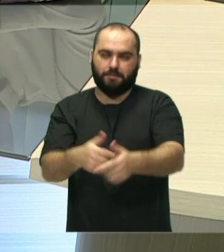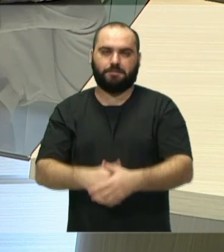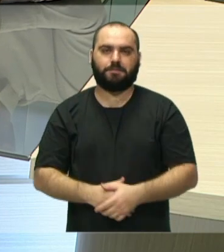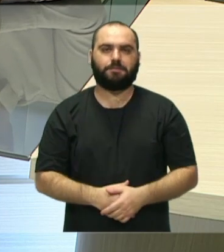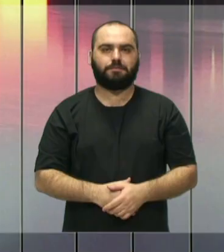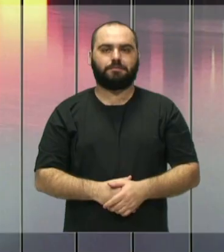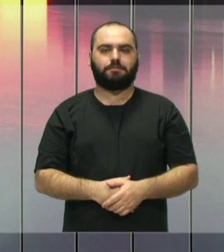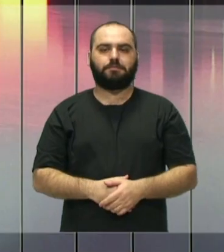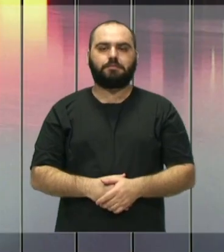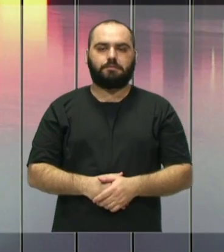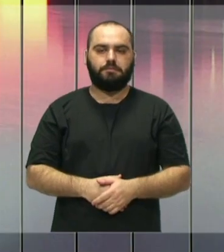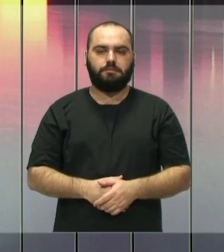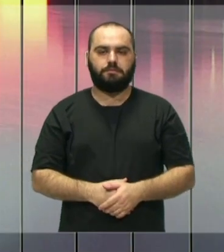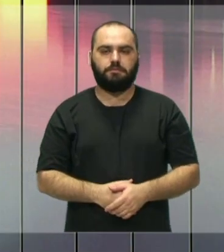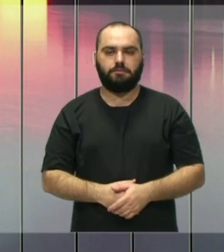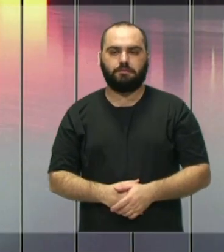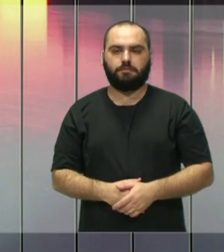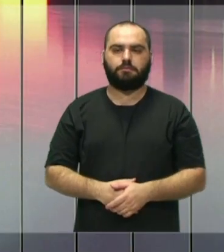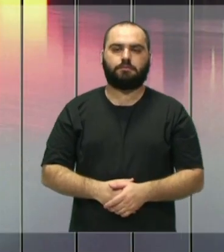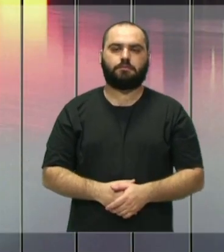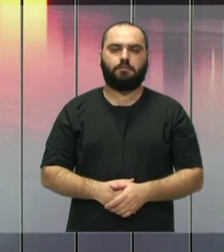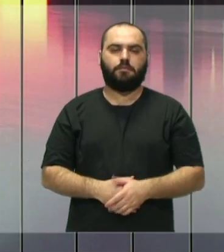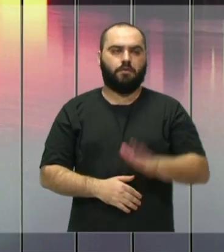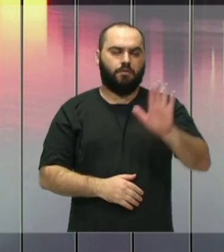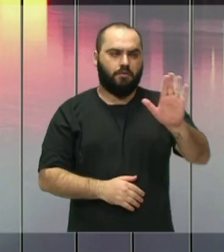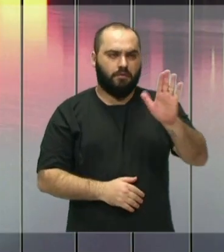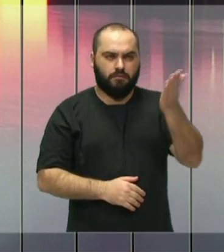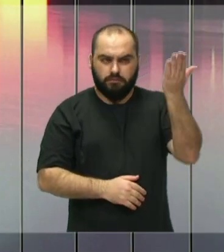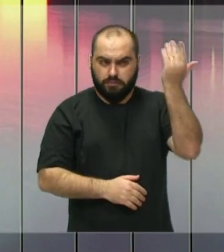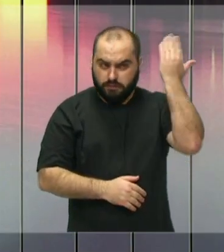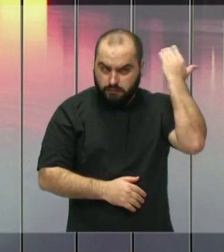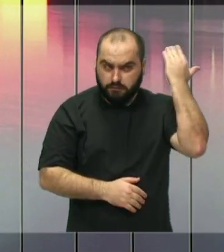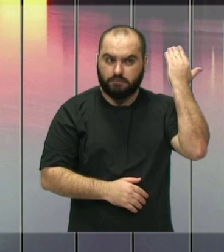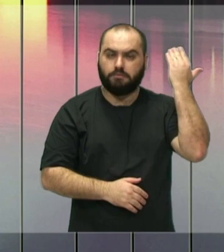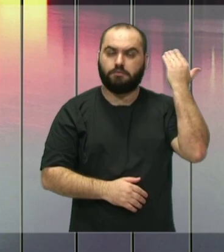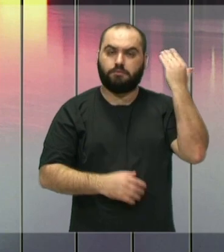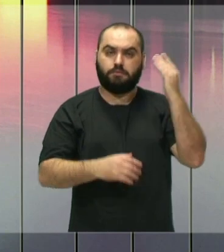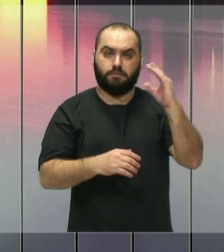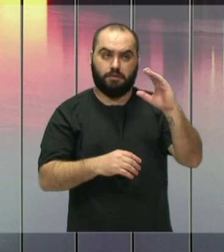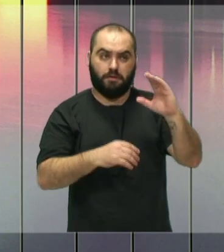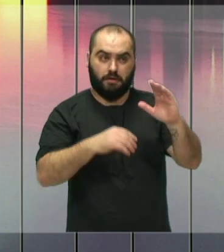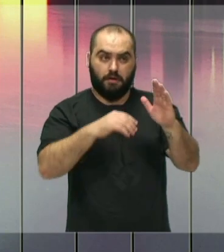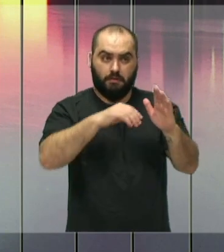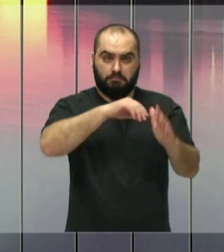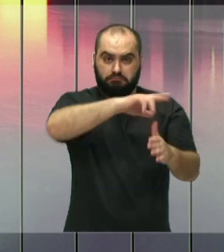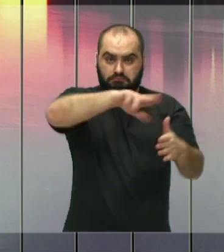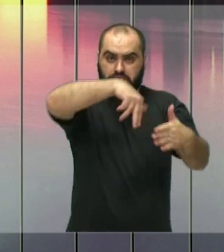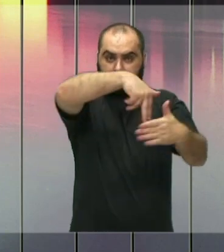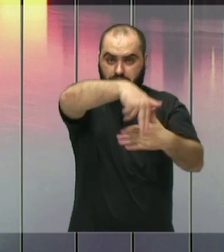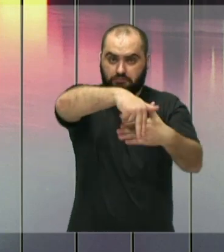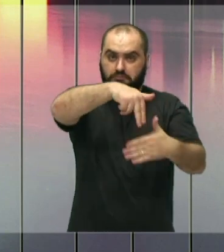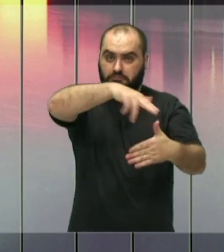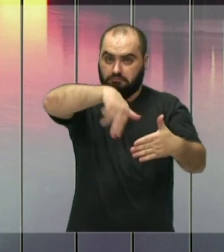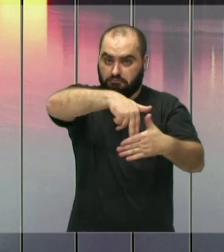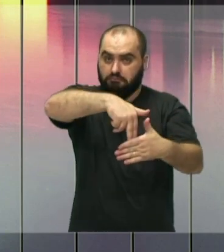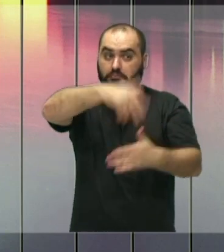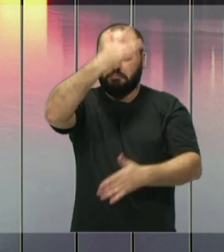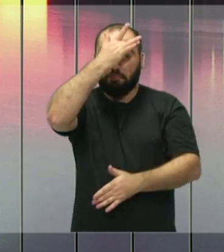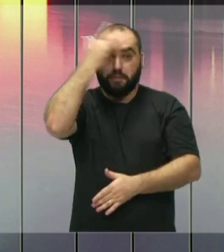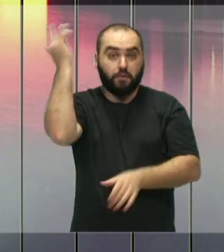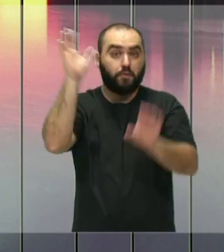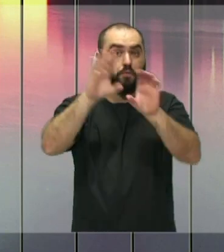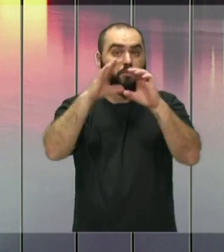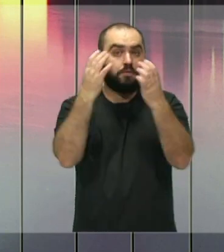do ano passado a tribuna da CV e foi usada por representantes de entidades e pessoas da comunidade em